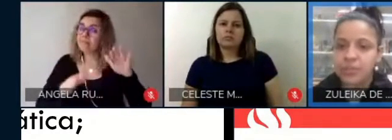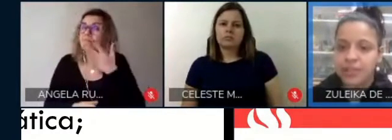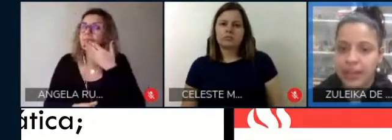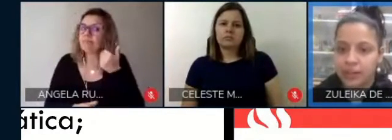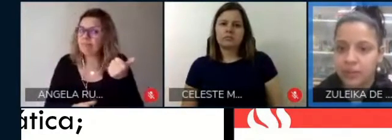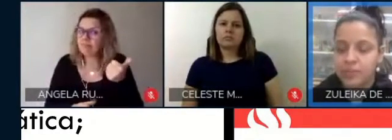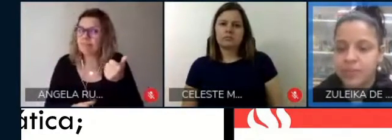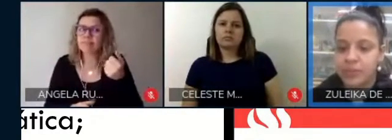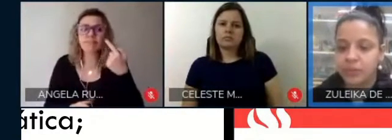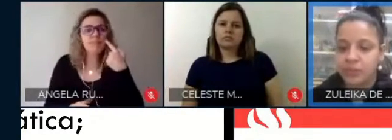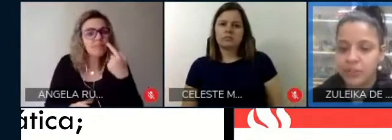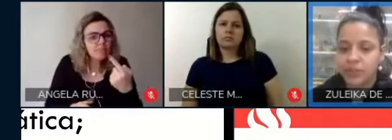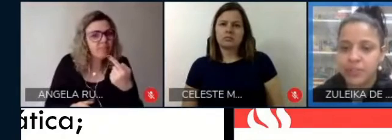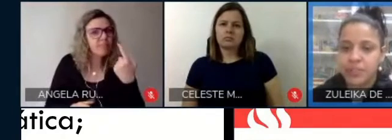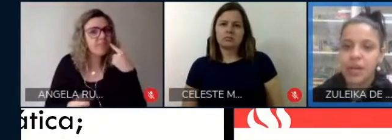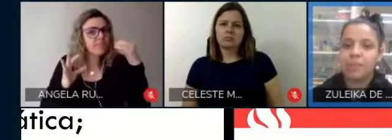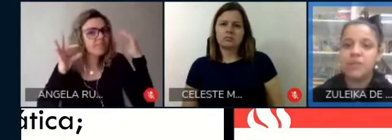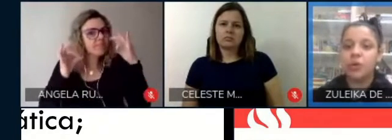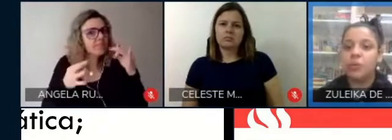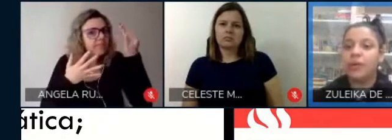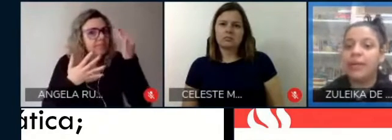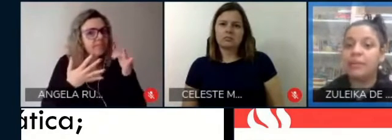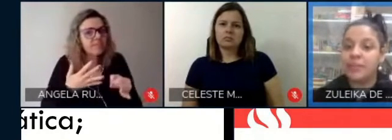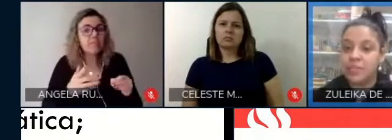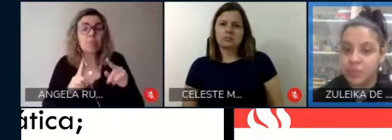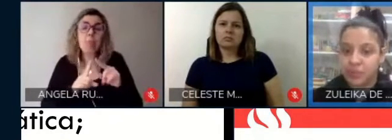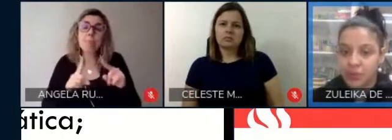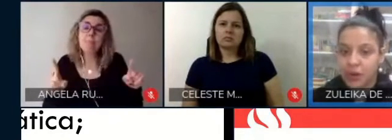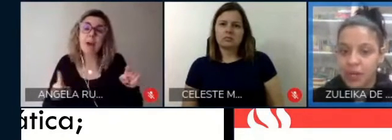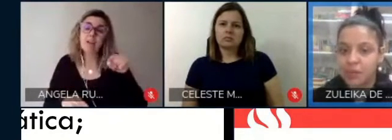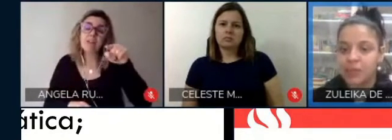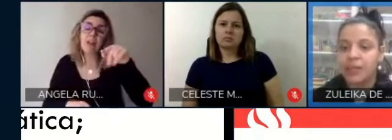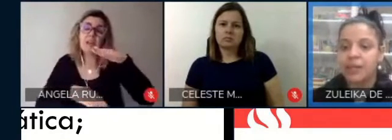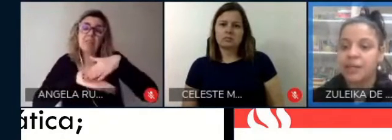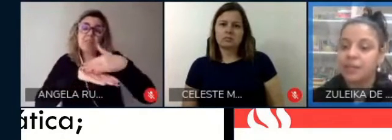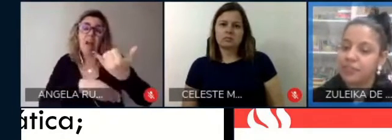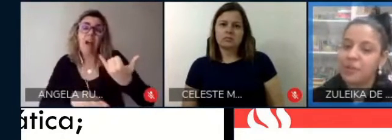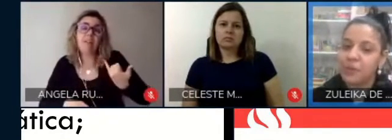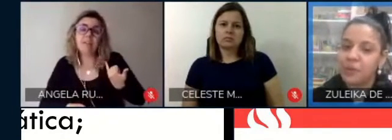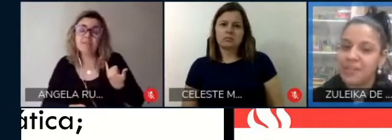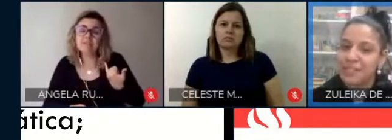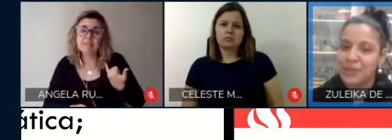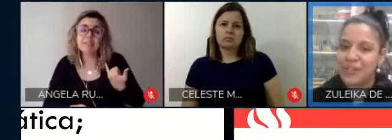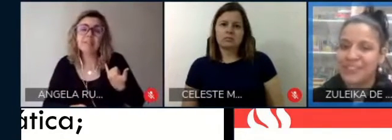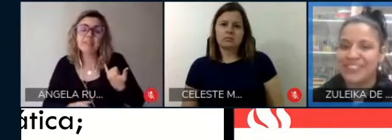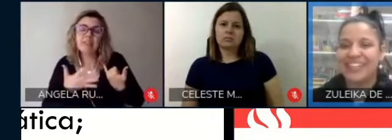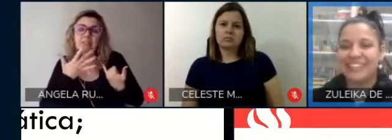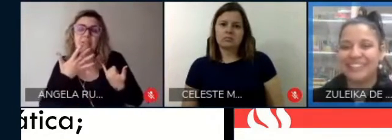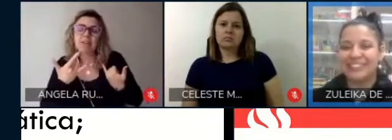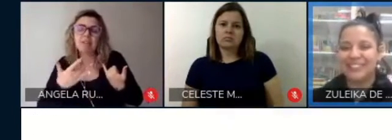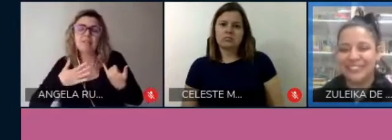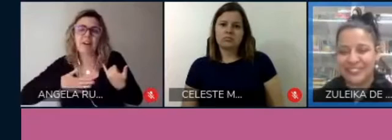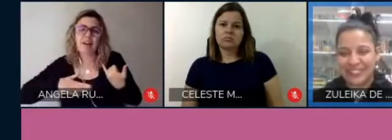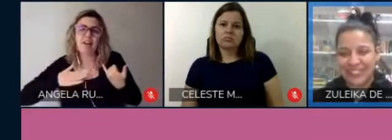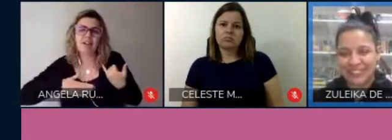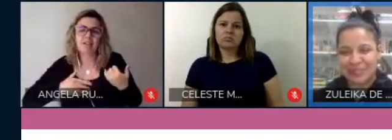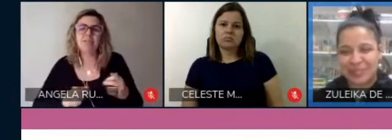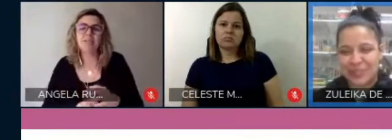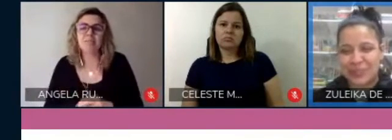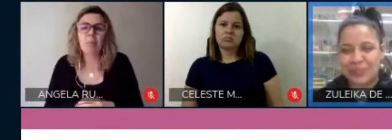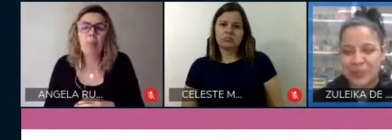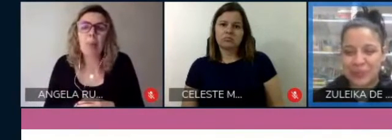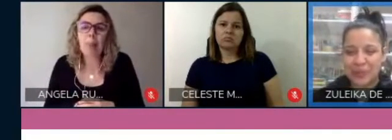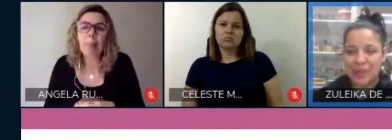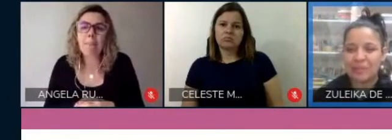conferir se está tudo certo com as minhas renovações. Mas como ele mesmo informa, fica um pouco mais tranquilo, né?